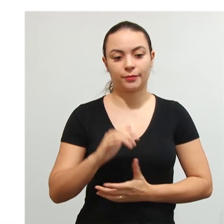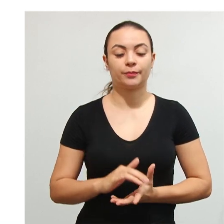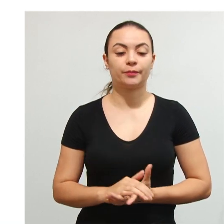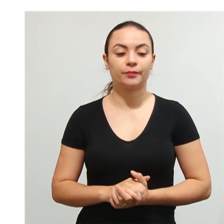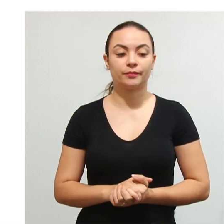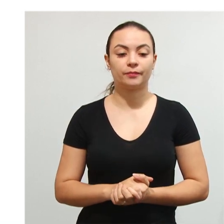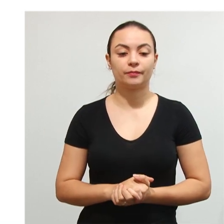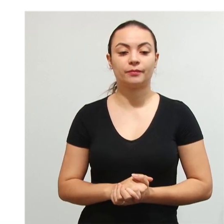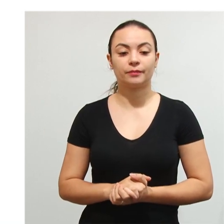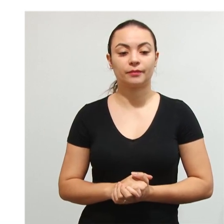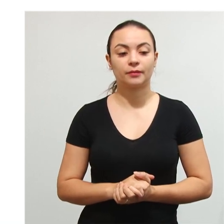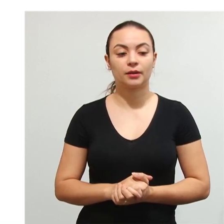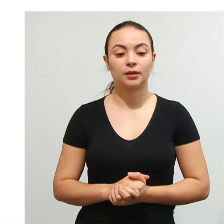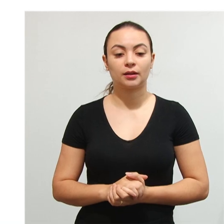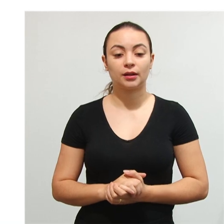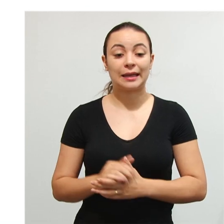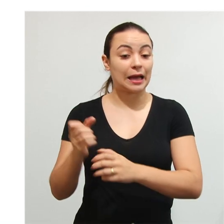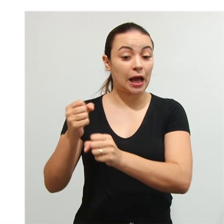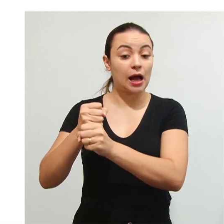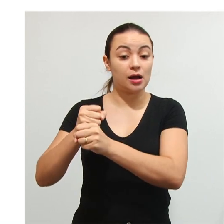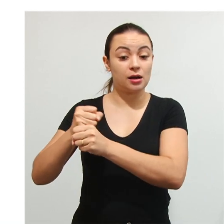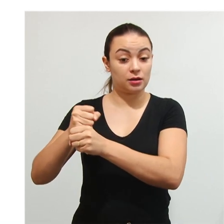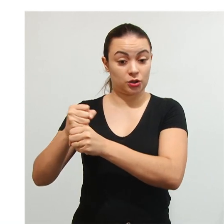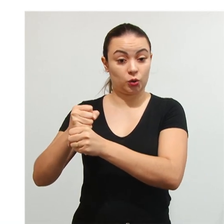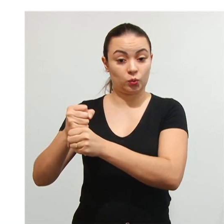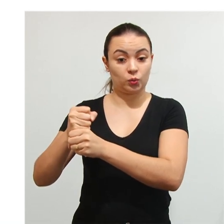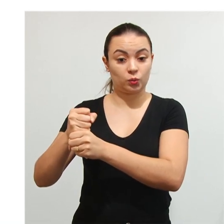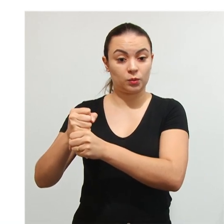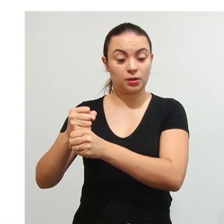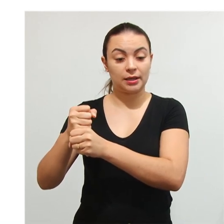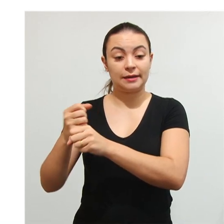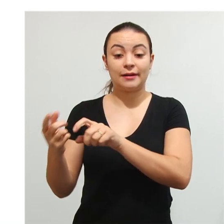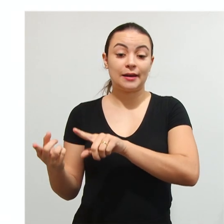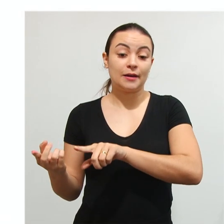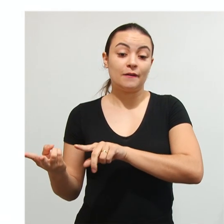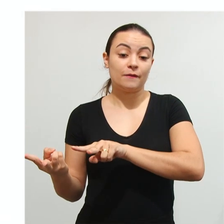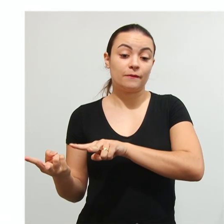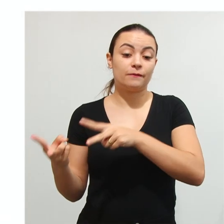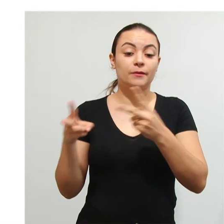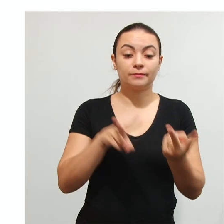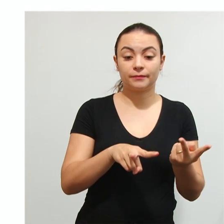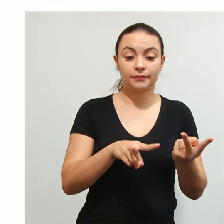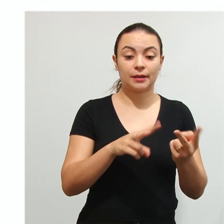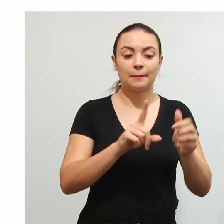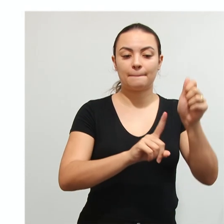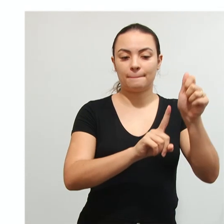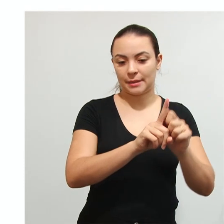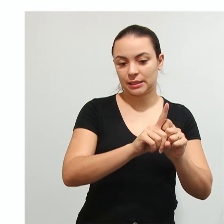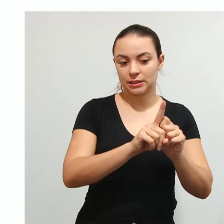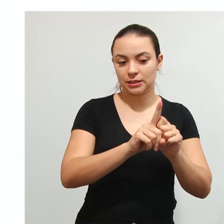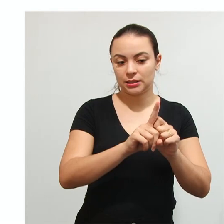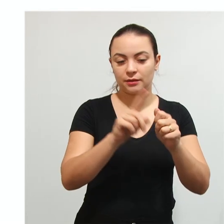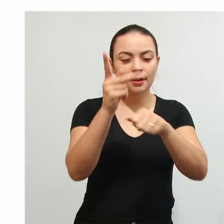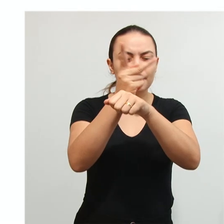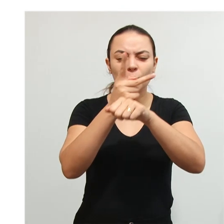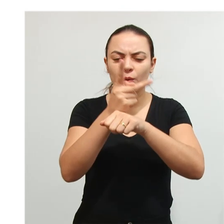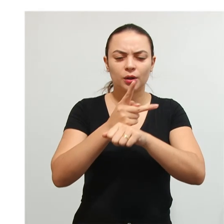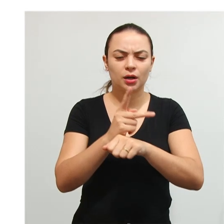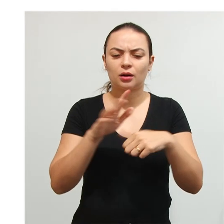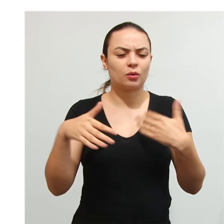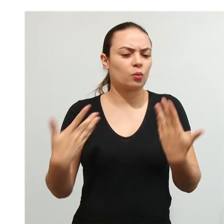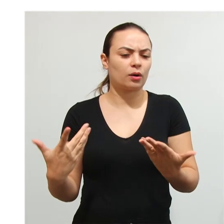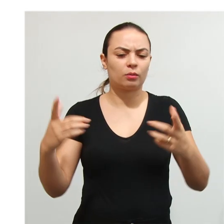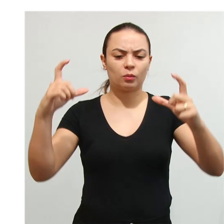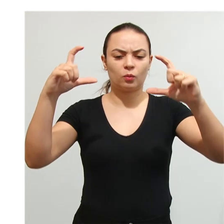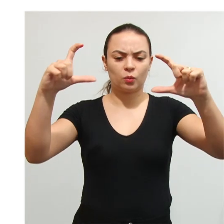mensal a taxa mensal qual daquelas expressões a gente iria utilizar aí a gente volta Nesse